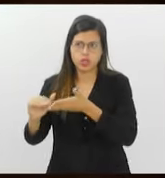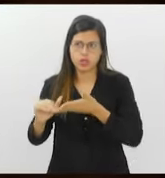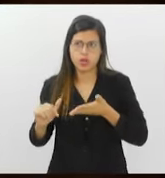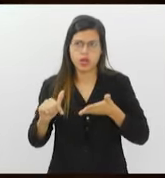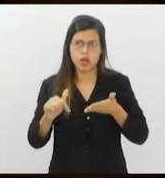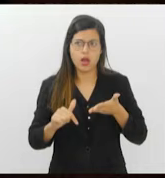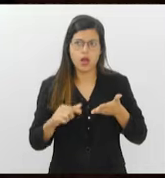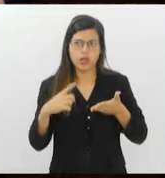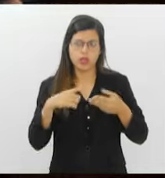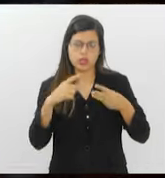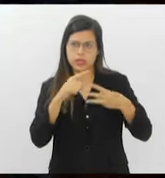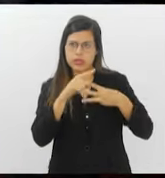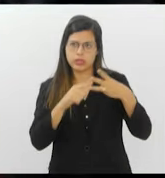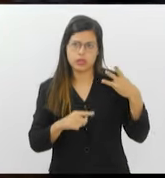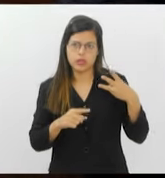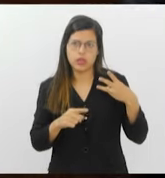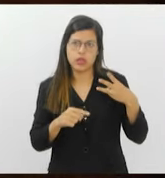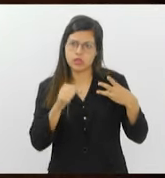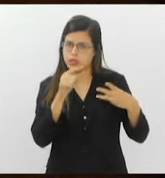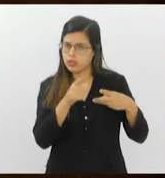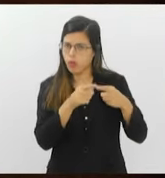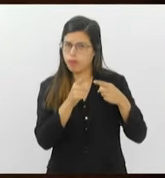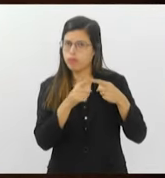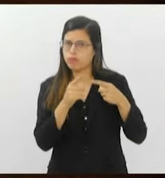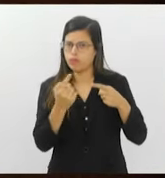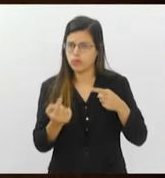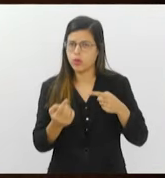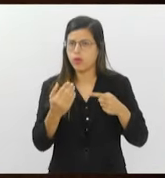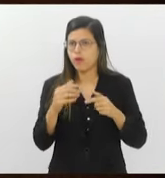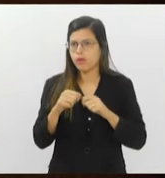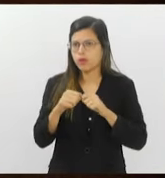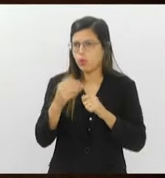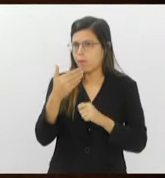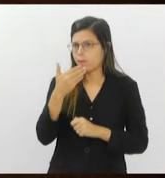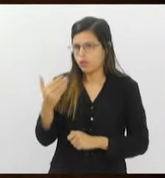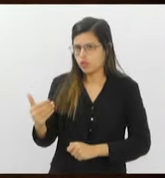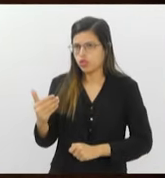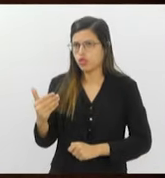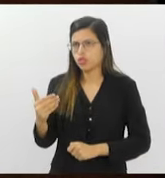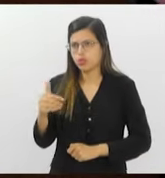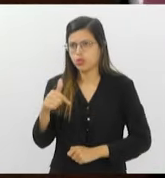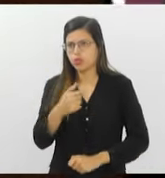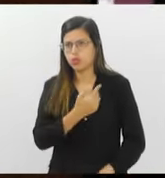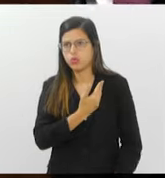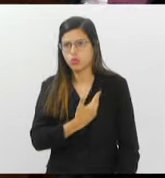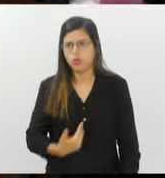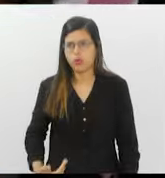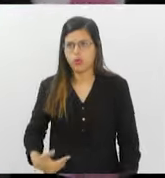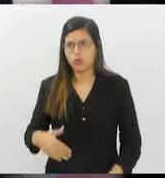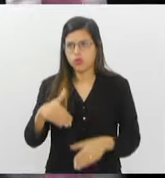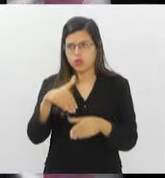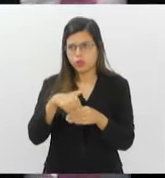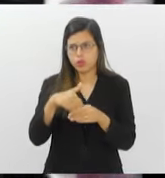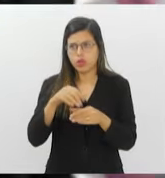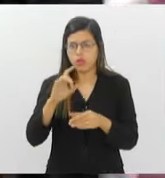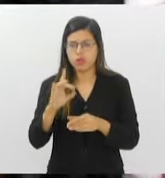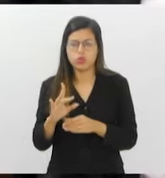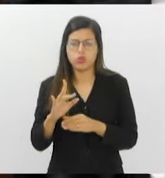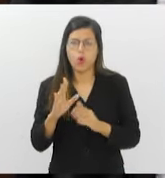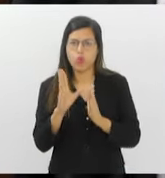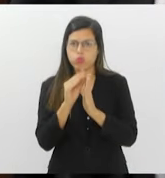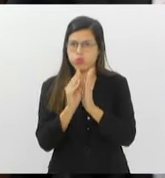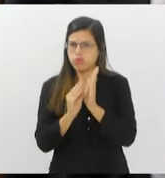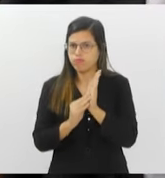Nós temos três destaques, esse seria um dos destaques, que eu faço um apelo aí ao governo, assim a gente votaria só o conteúdo principal da